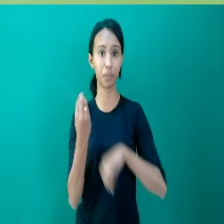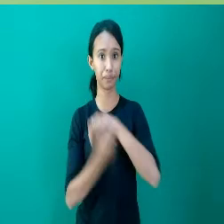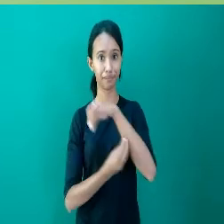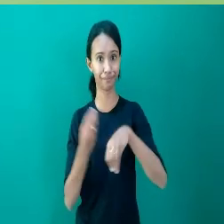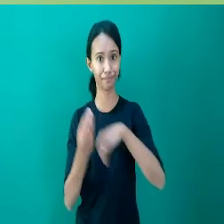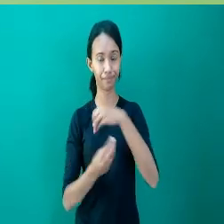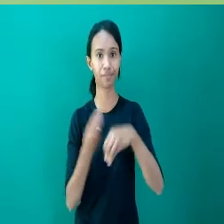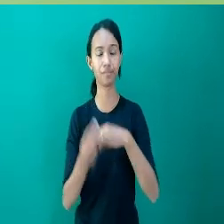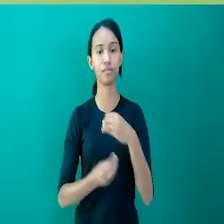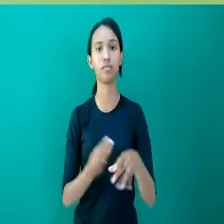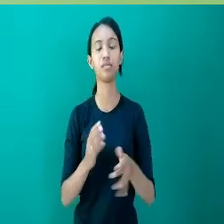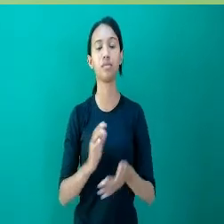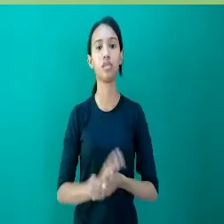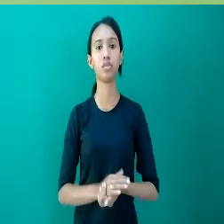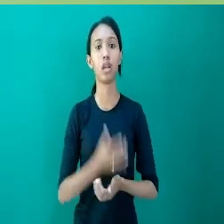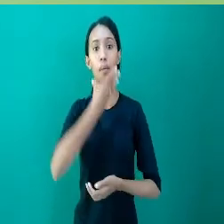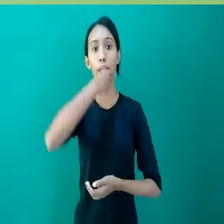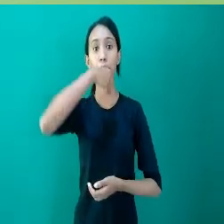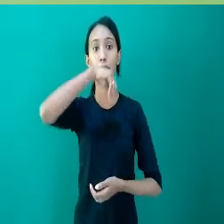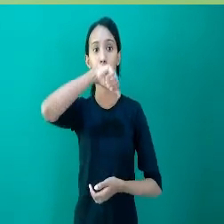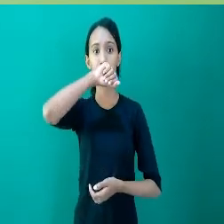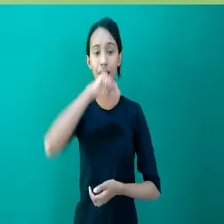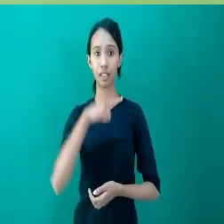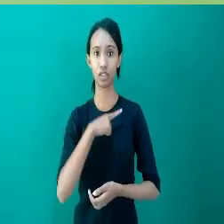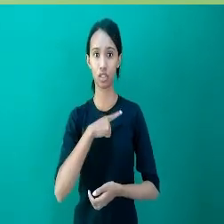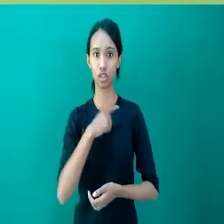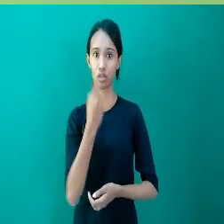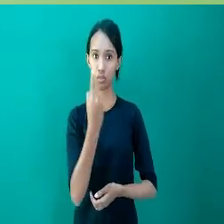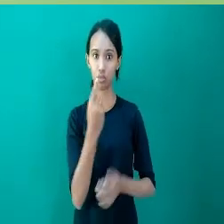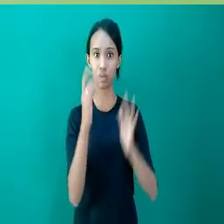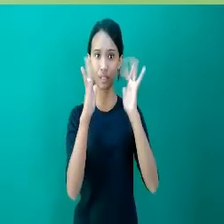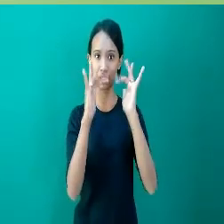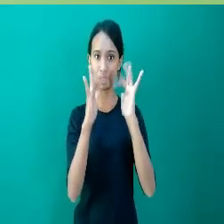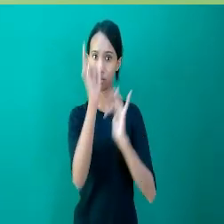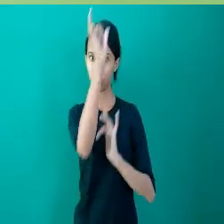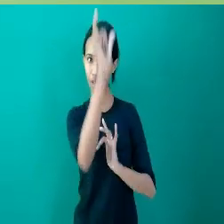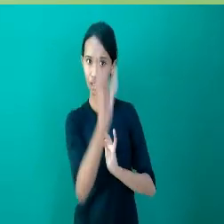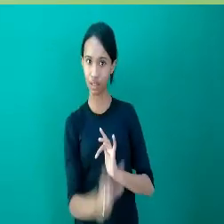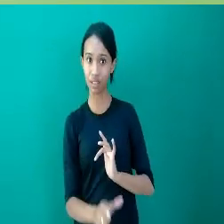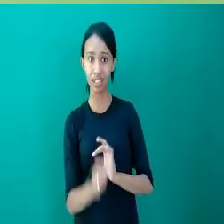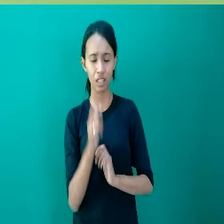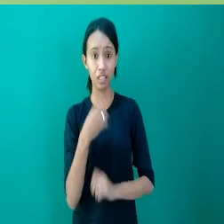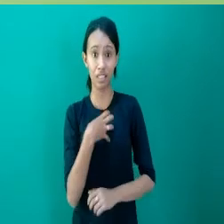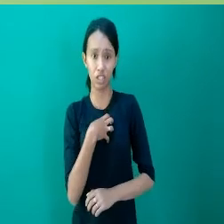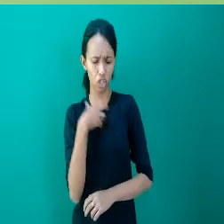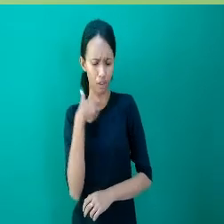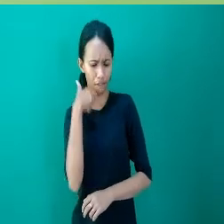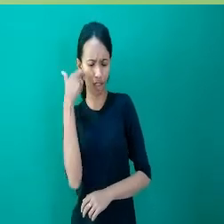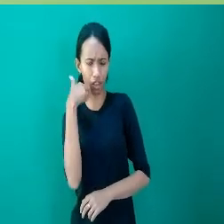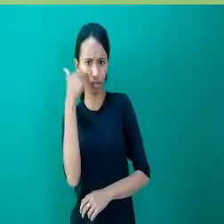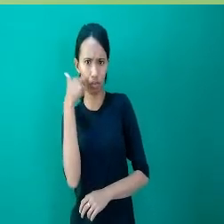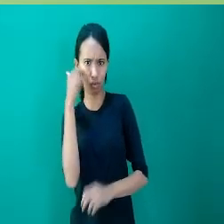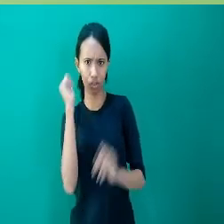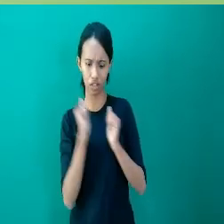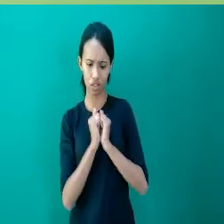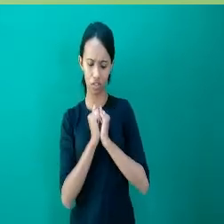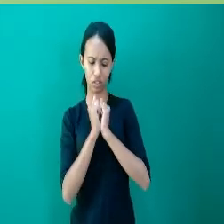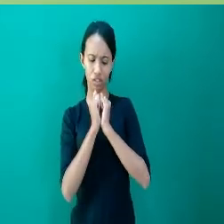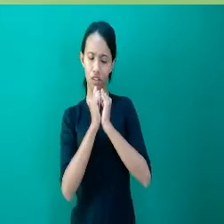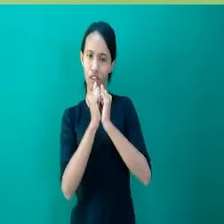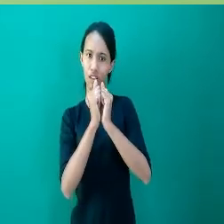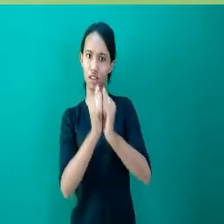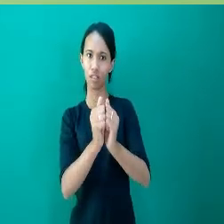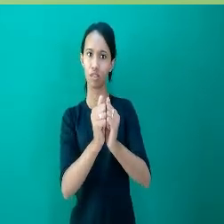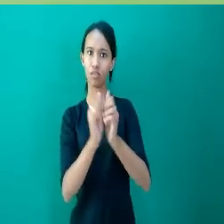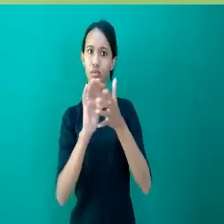miscigenação. Ele tinha uma namorada, ele tinha vergonha de andar ao lado dela, a namorada negra, porque ele ia na frente e